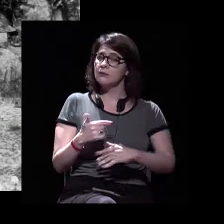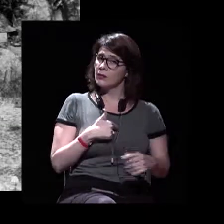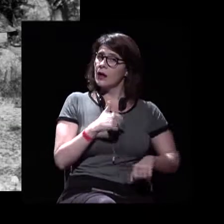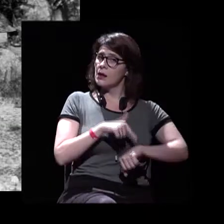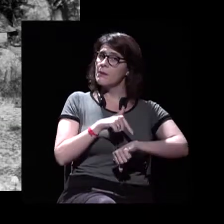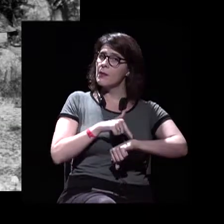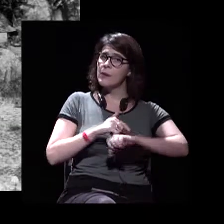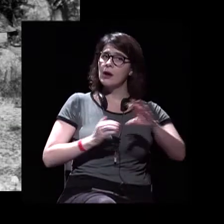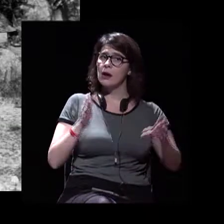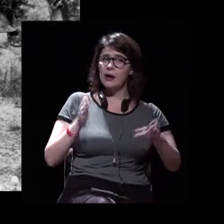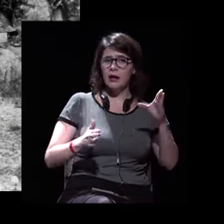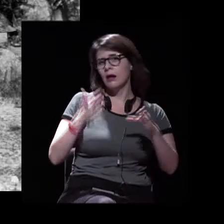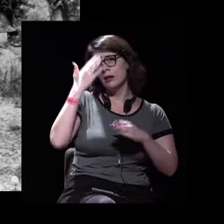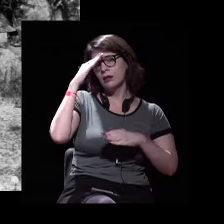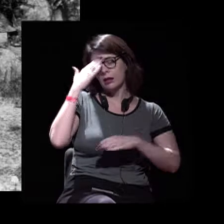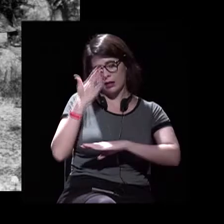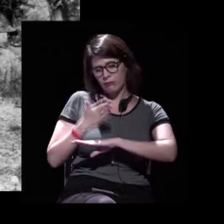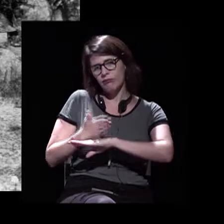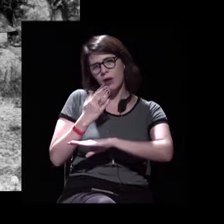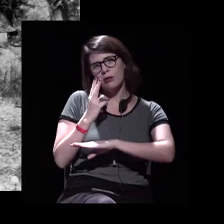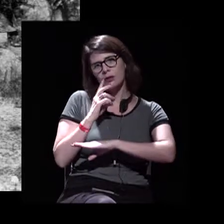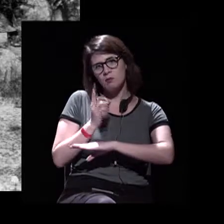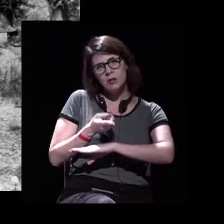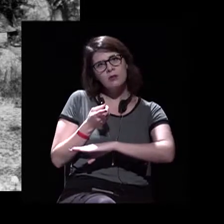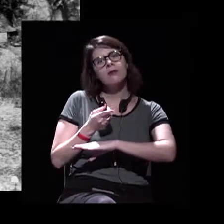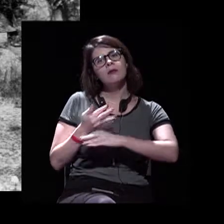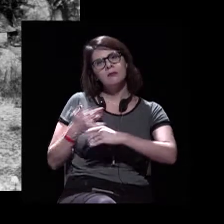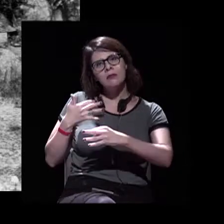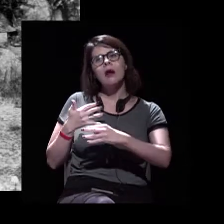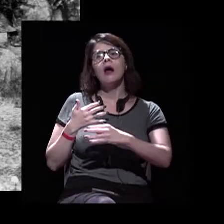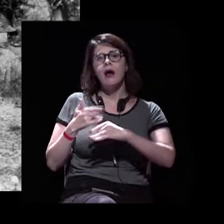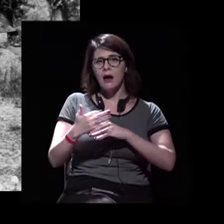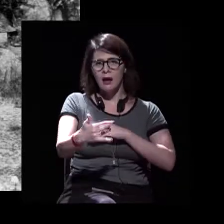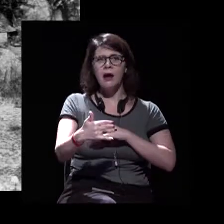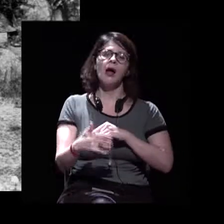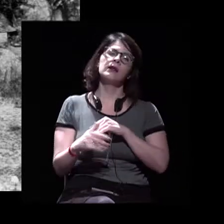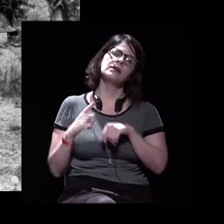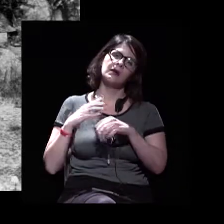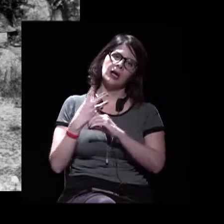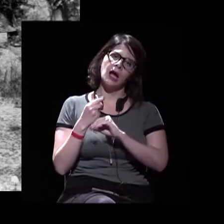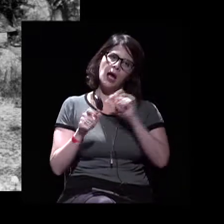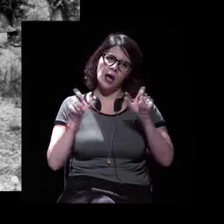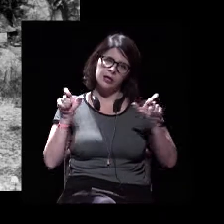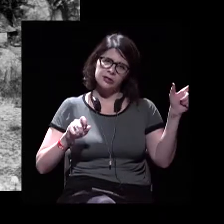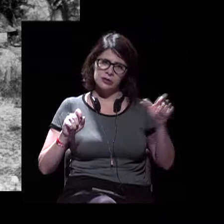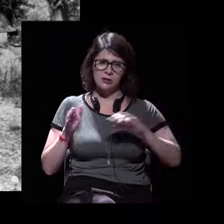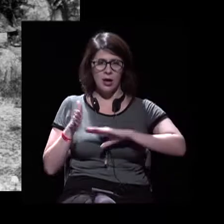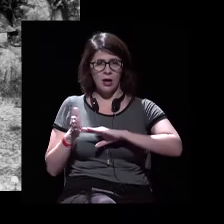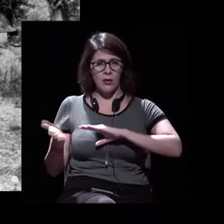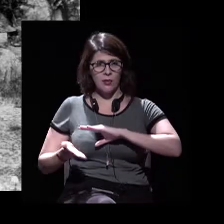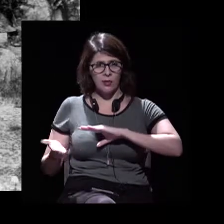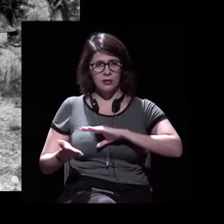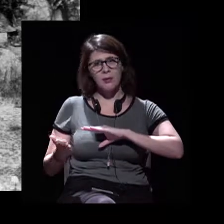momento, nos anos 2000, que muitos artistas contemporâneos da minha geração estavam falando do fracasso